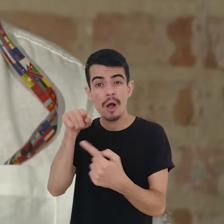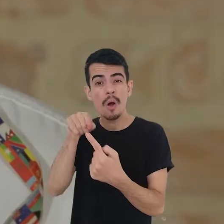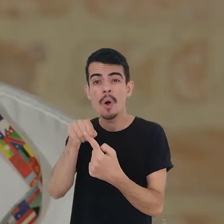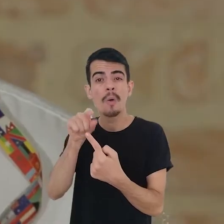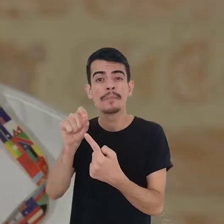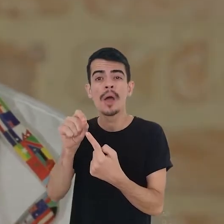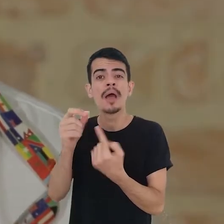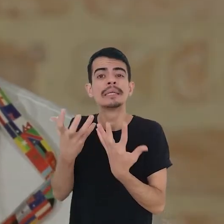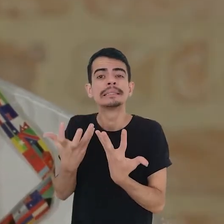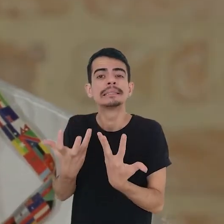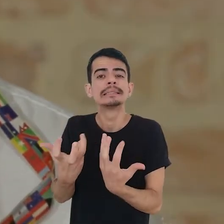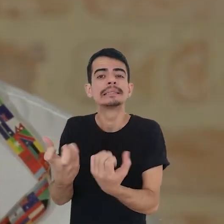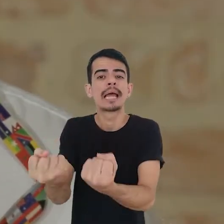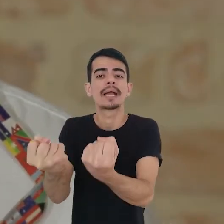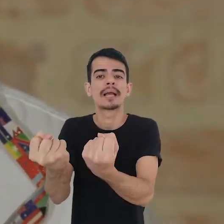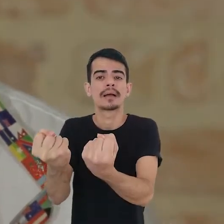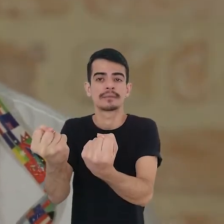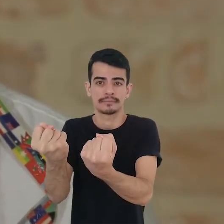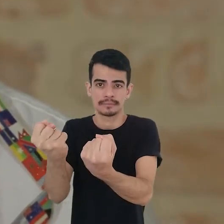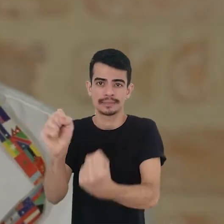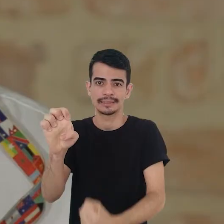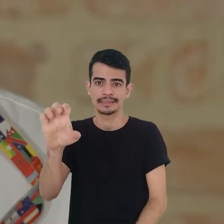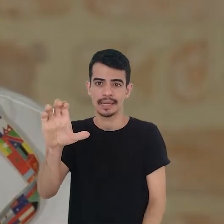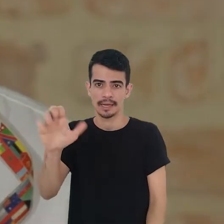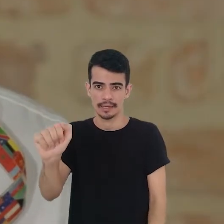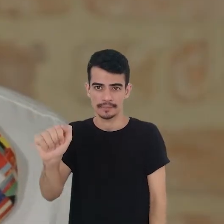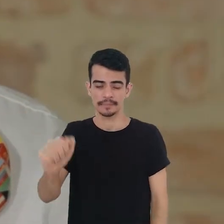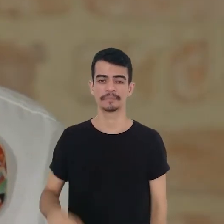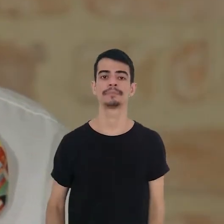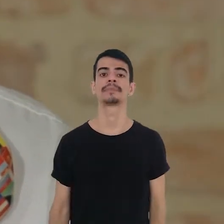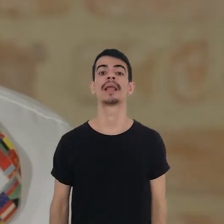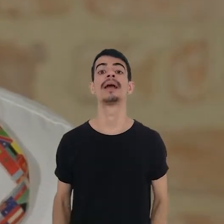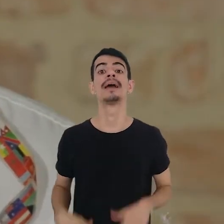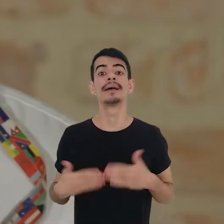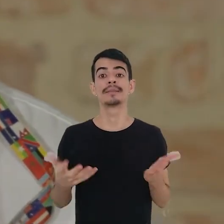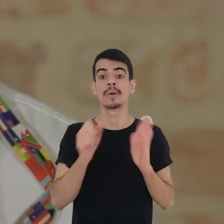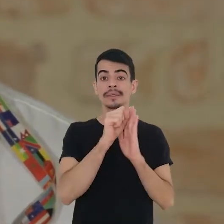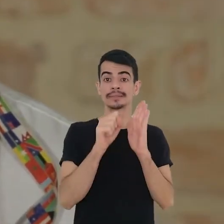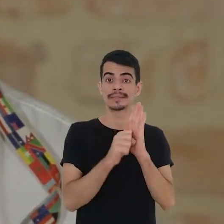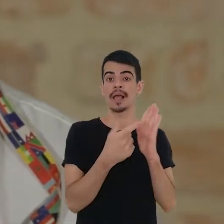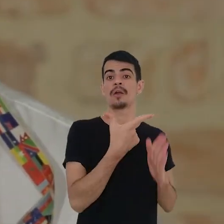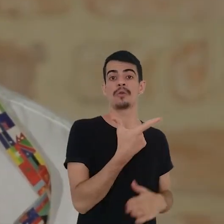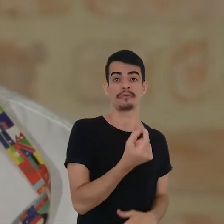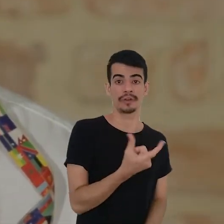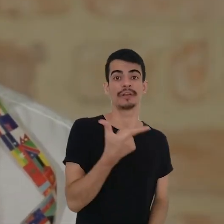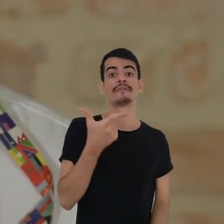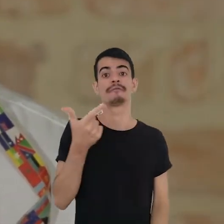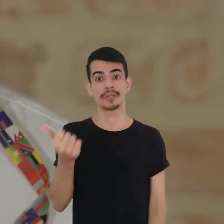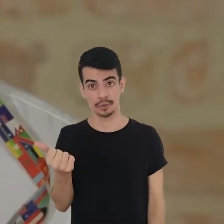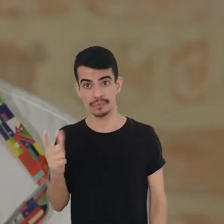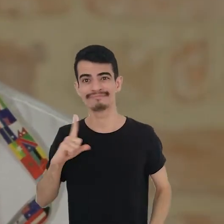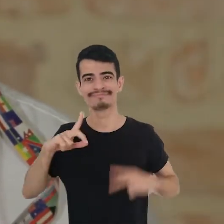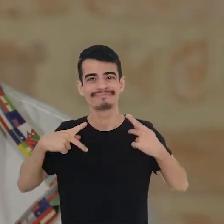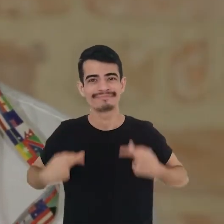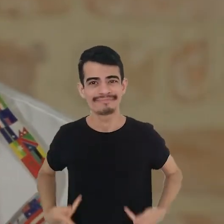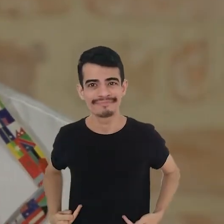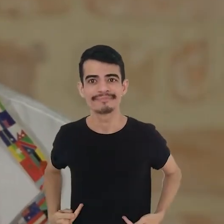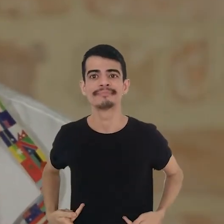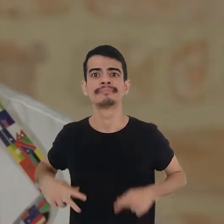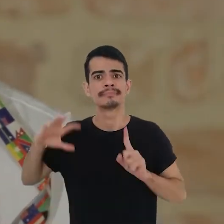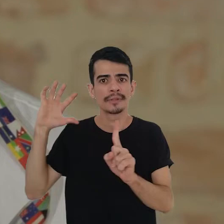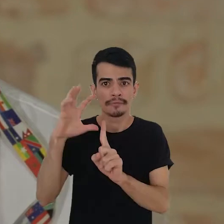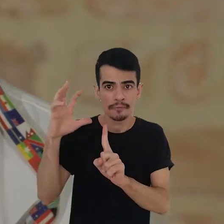secas. Então, o que ocorre é que, durante o século XX e XXI, além do fator humano,